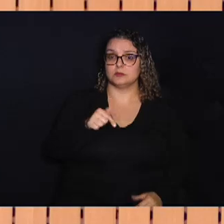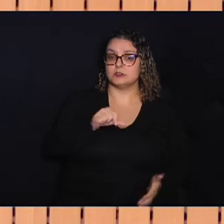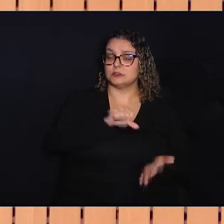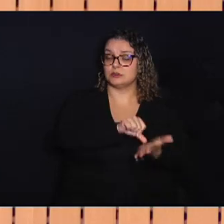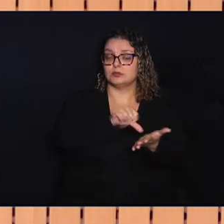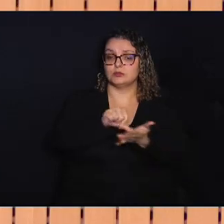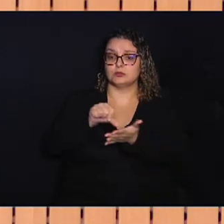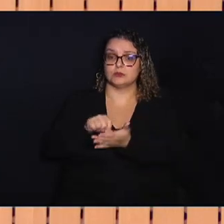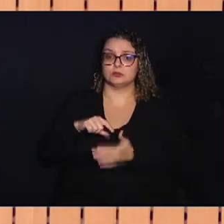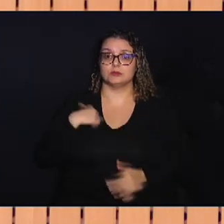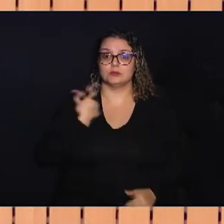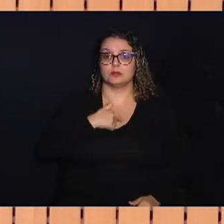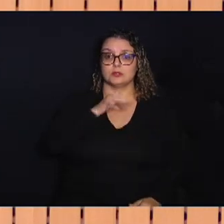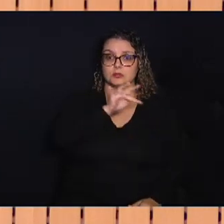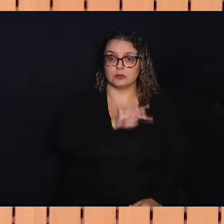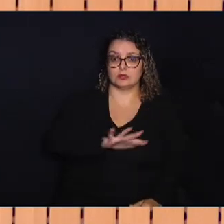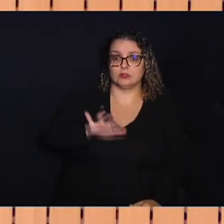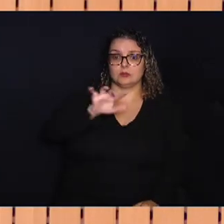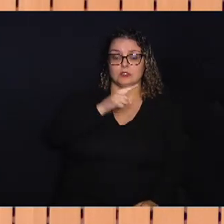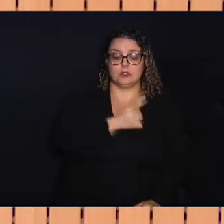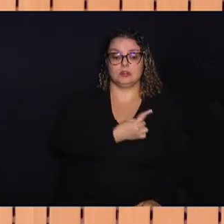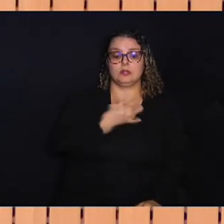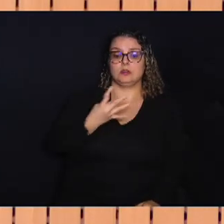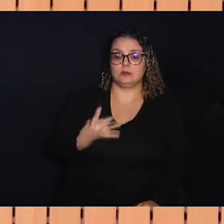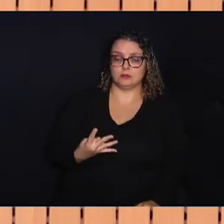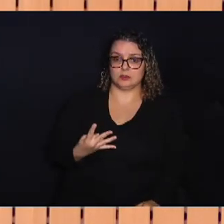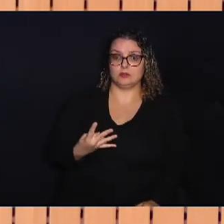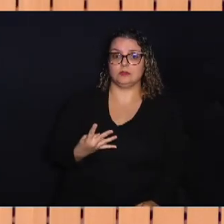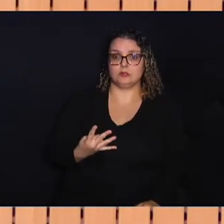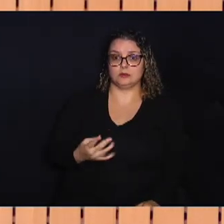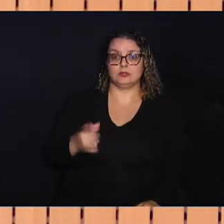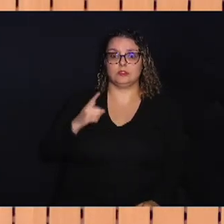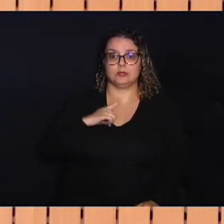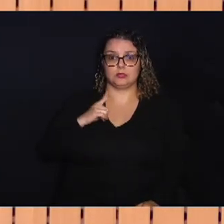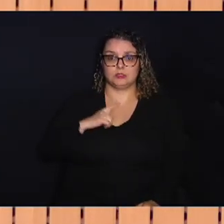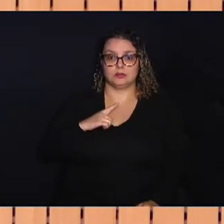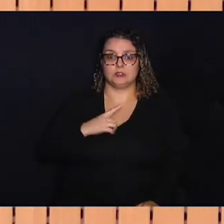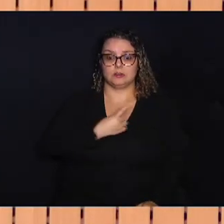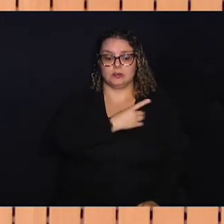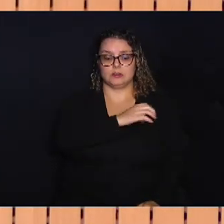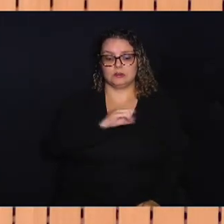da nossa federação, 14 delas tiveram